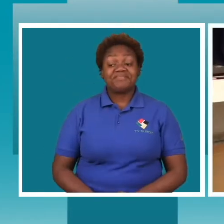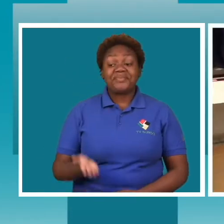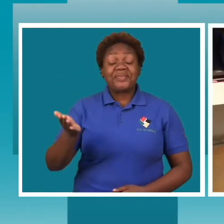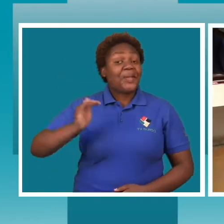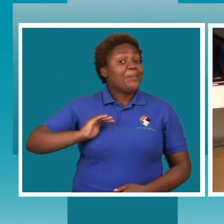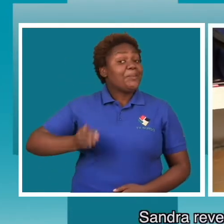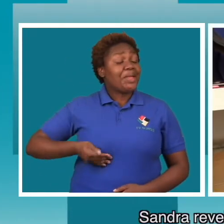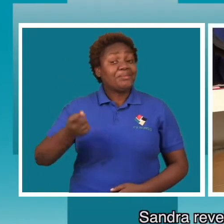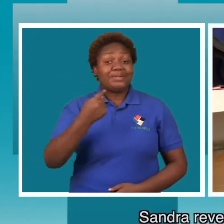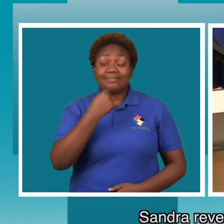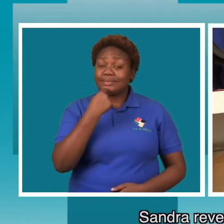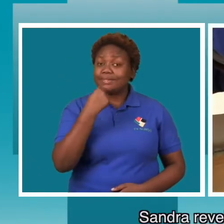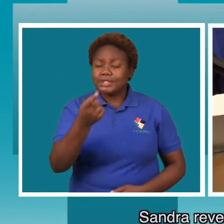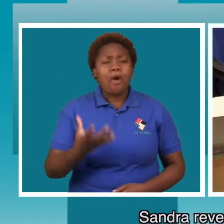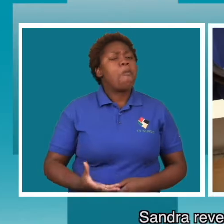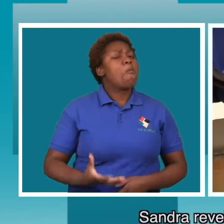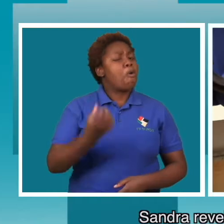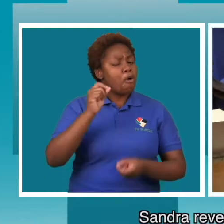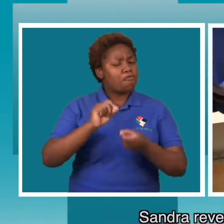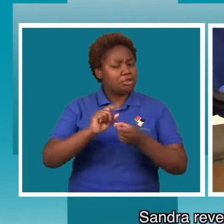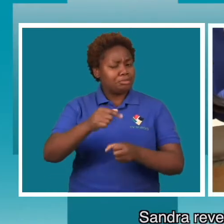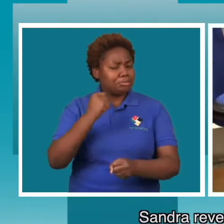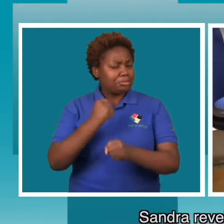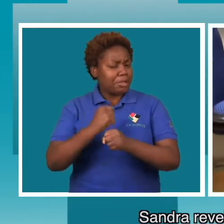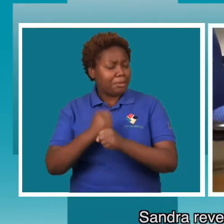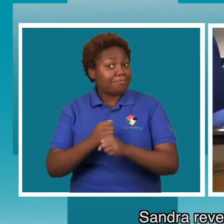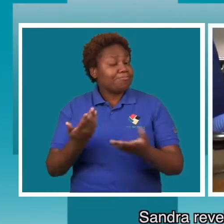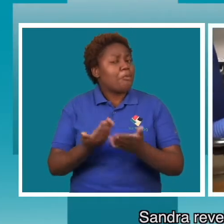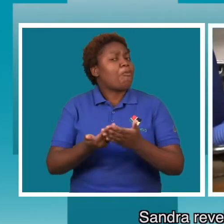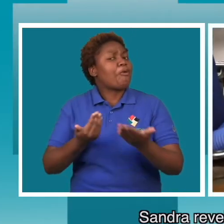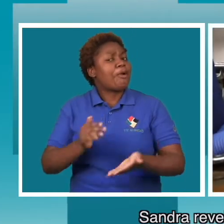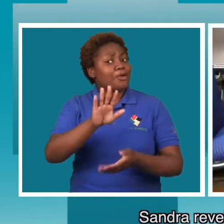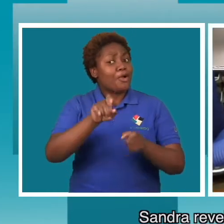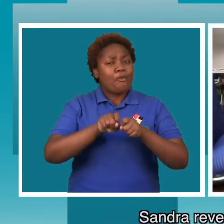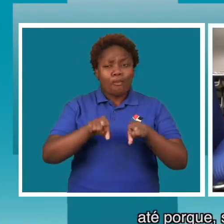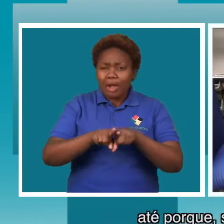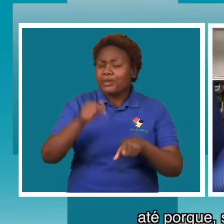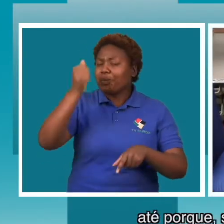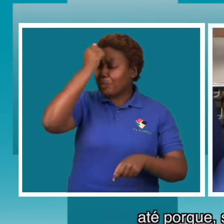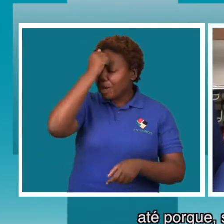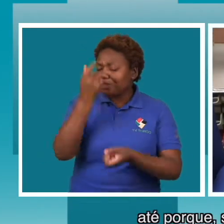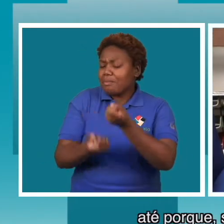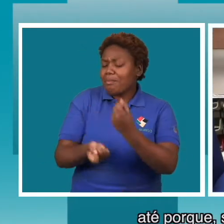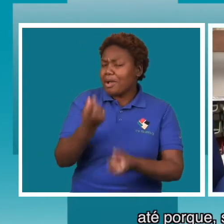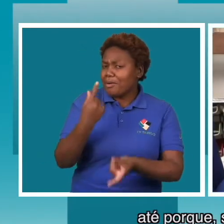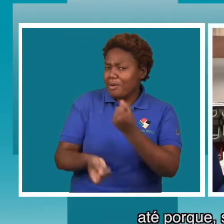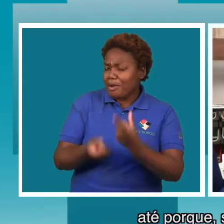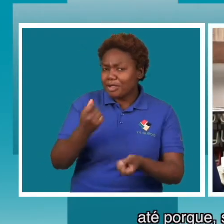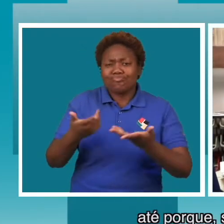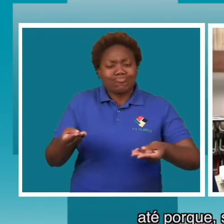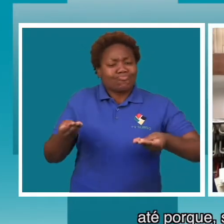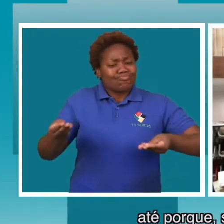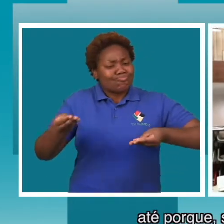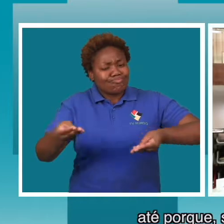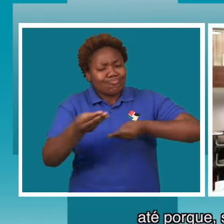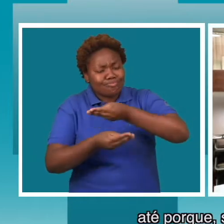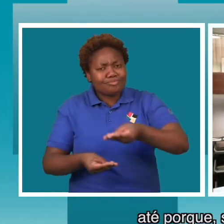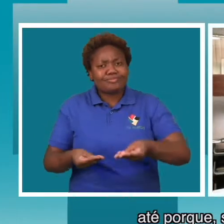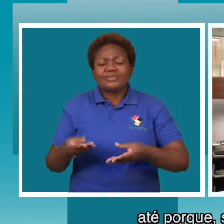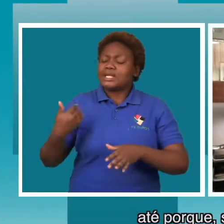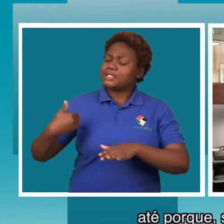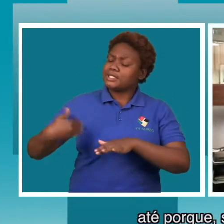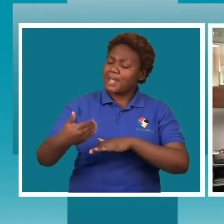sandra revela que a deficiência não impede de executar as suas tarefas até porque sempre que pode compartilhar algum